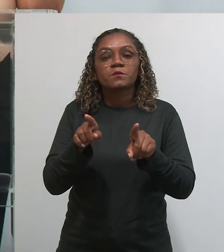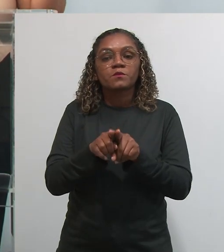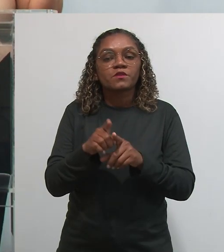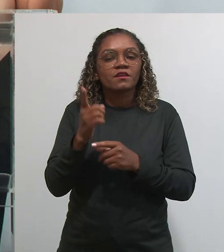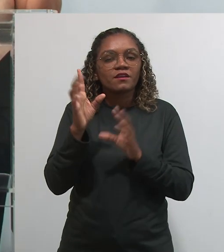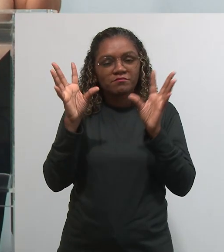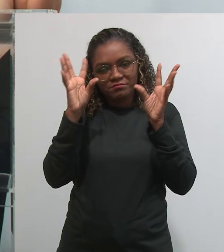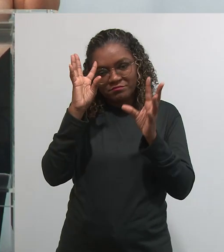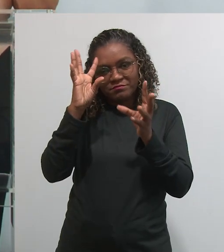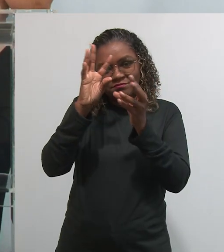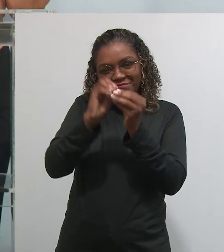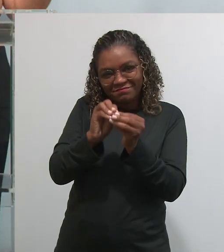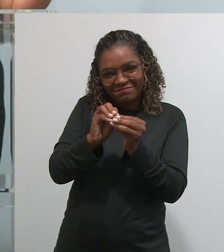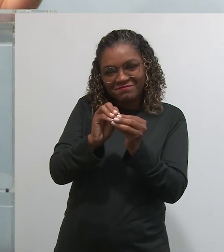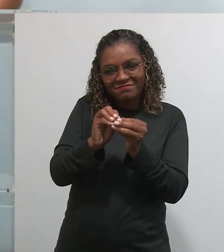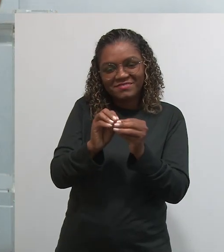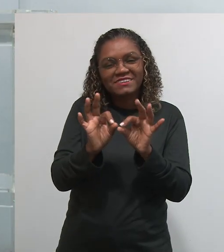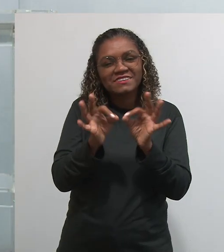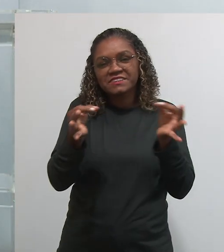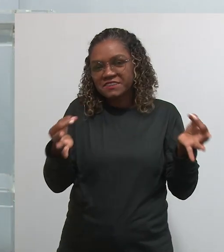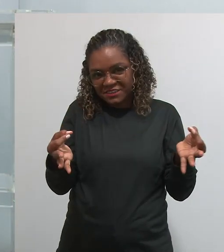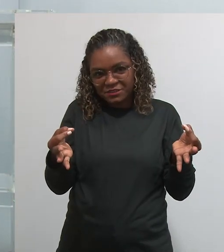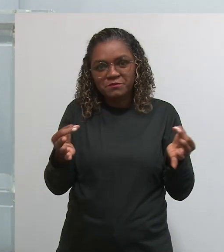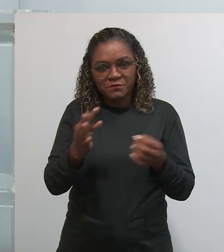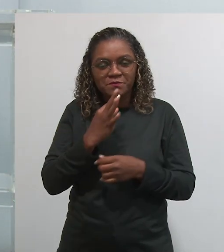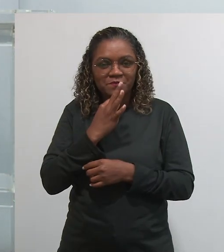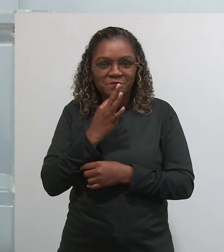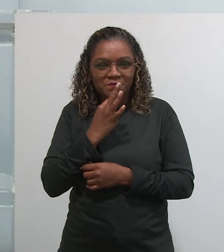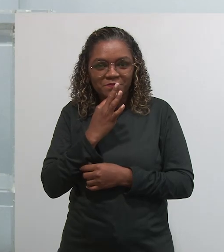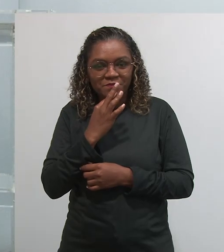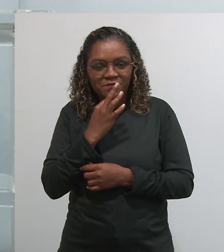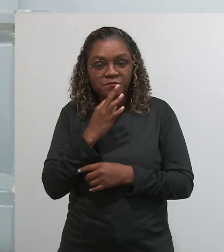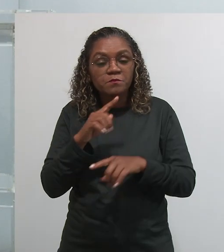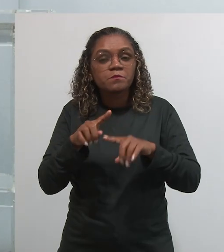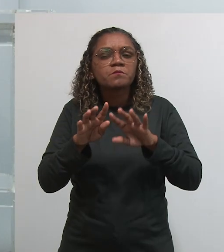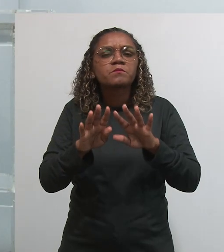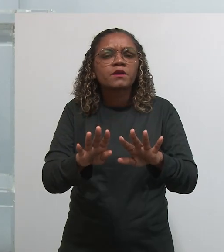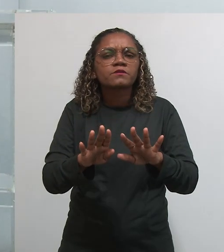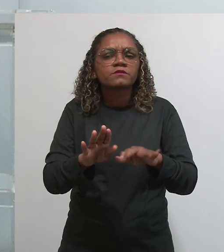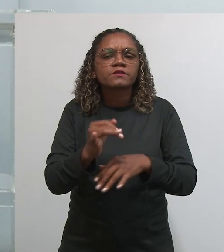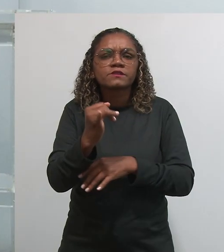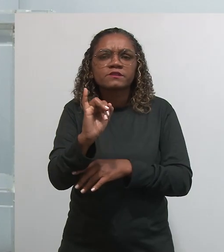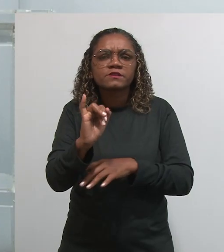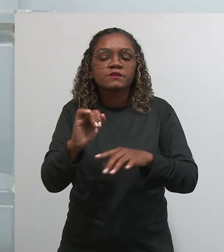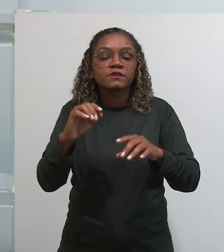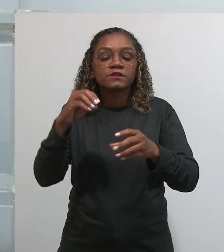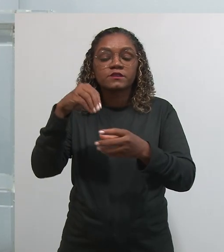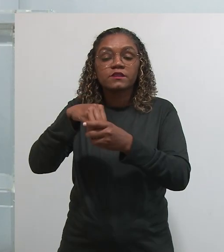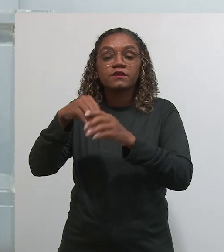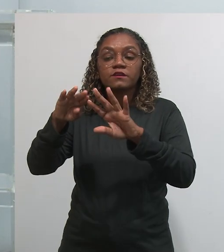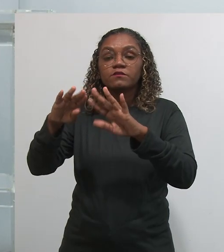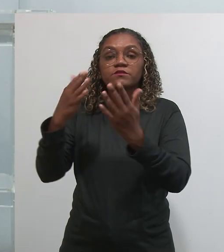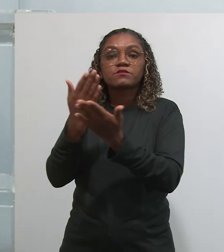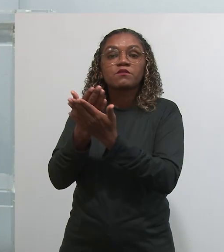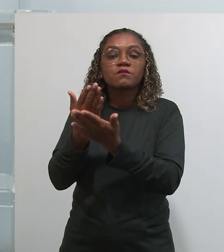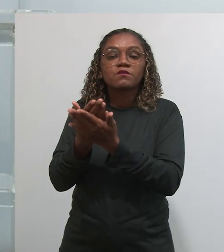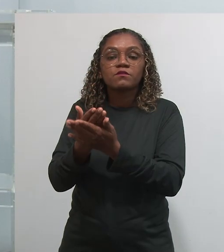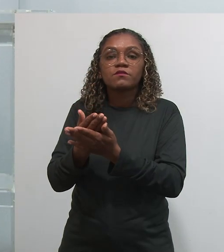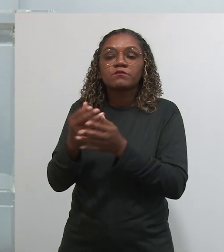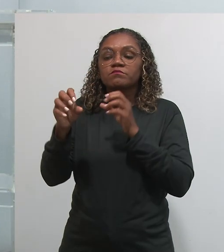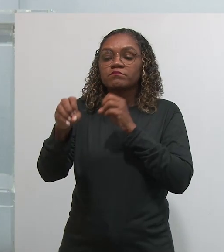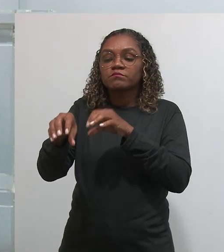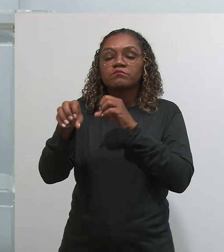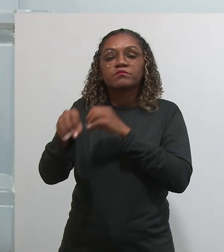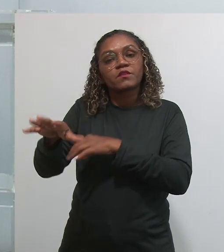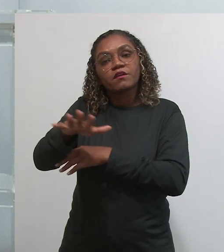vocês esse modelo aí de conhecimento. Mas e se você trouxer isso para dentro da educação? Olha